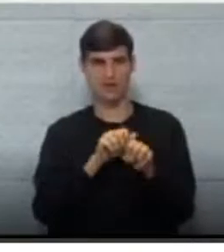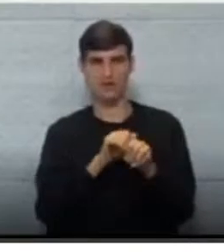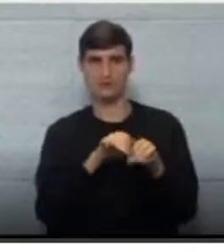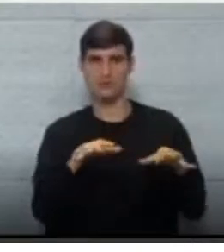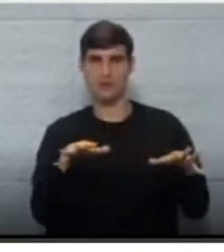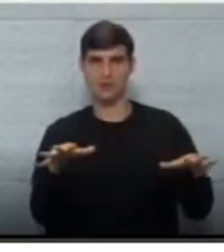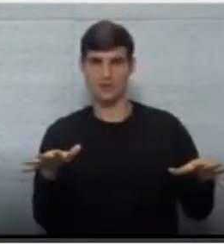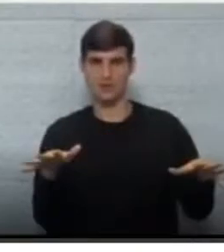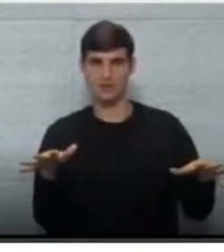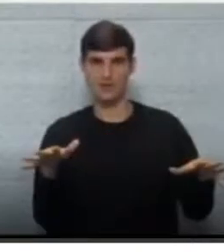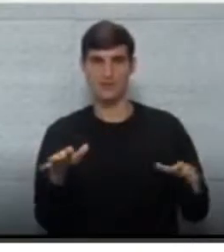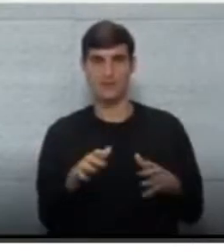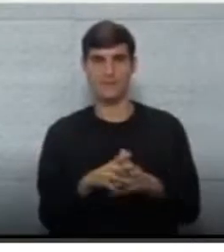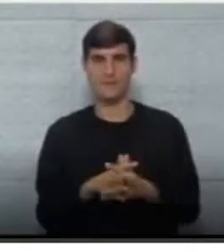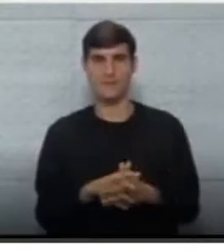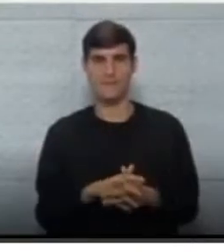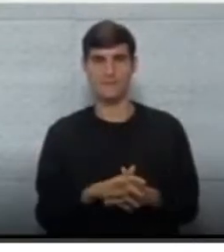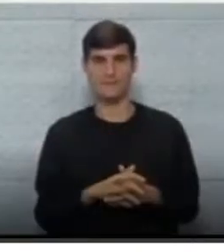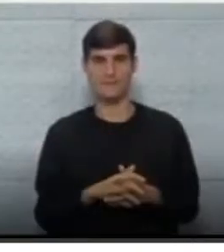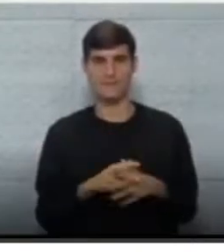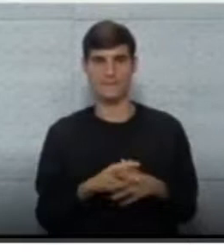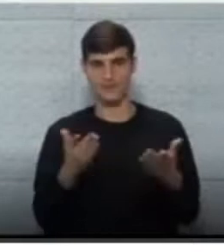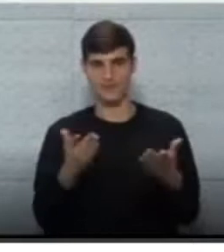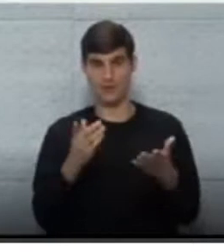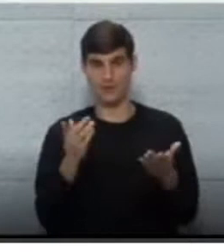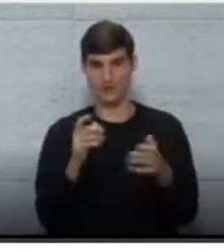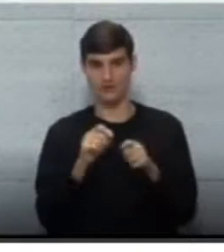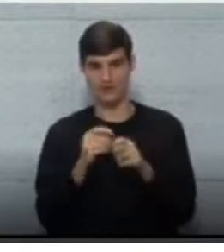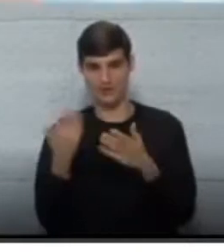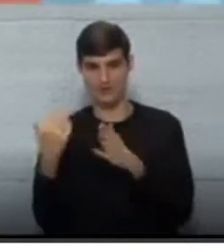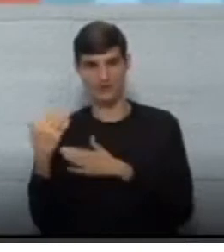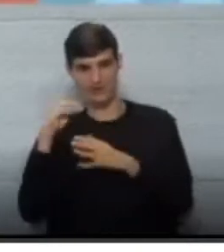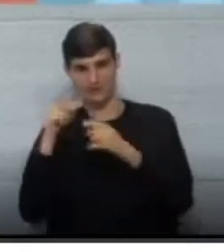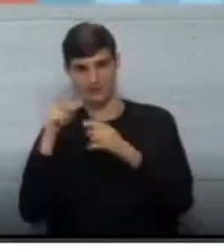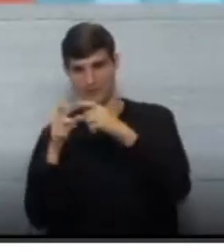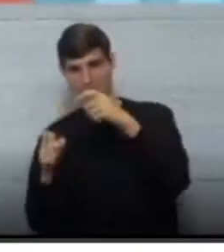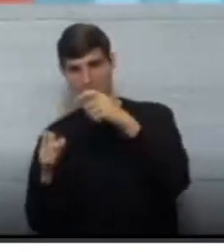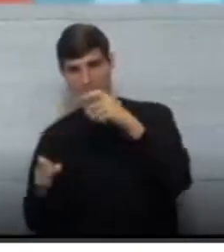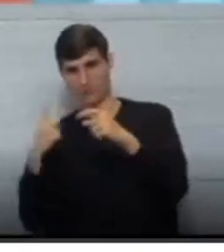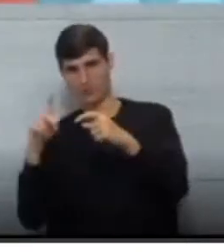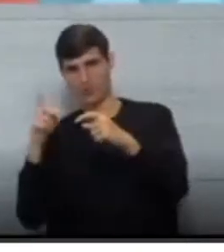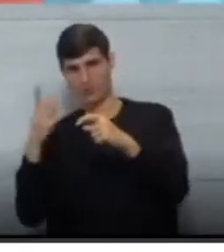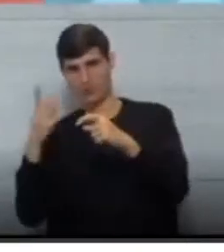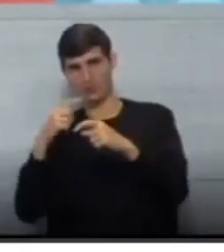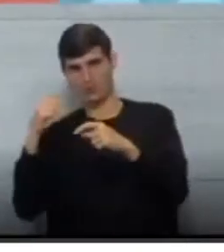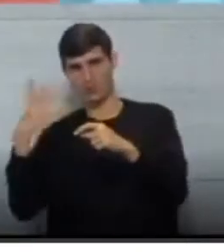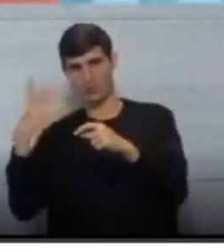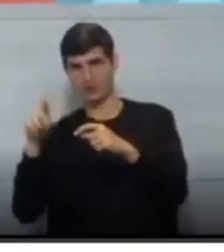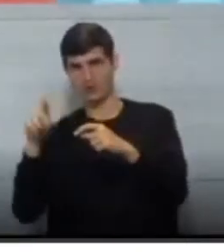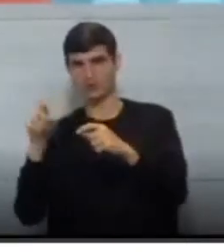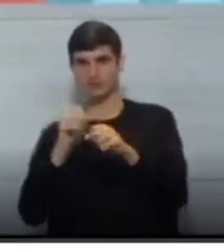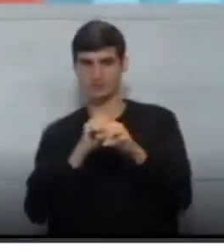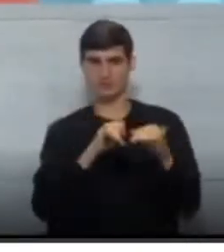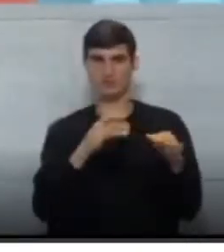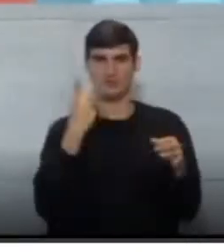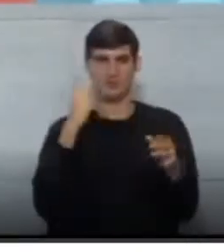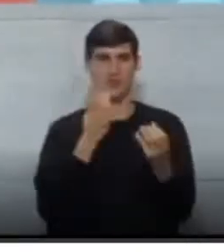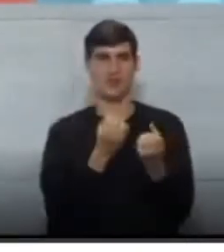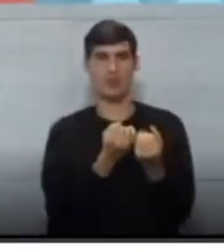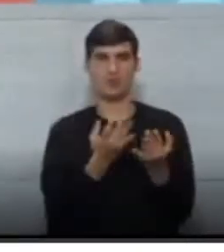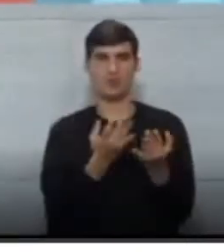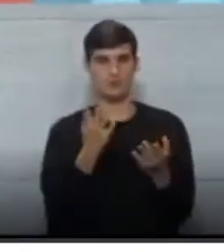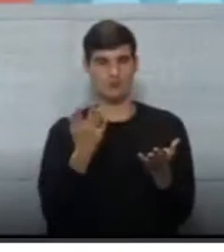espalhamento das amostras que a gente fez, acabou de fazer a diluição, para ter depois, então, um material para fazer a contagem. Então,